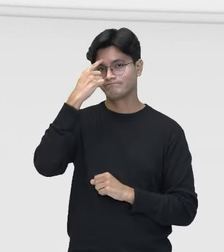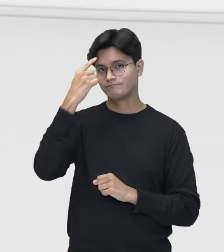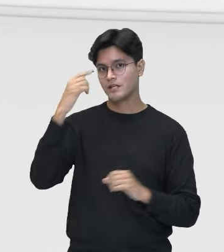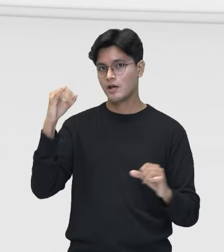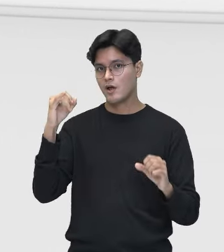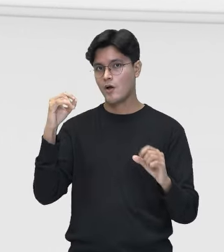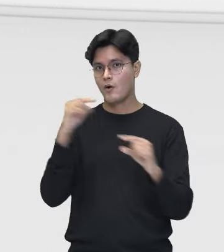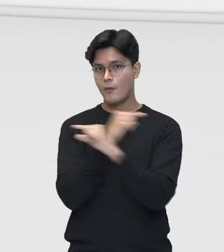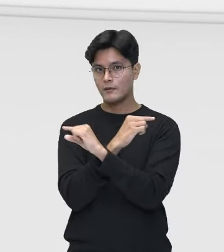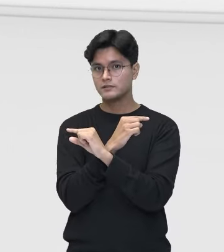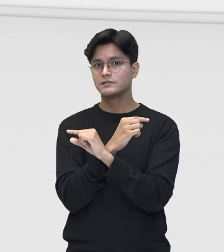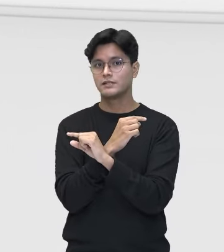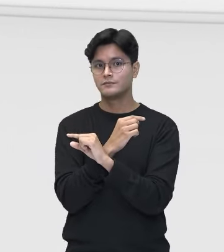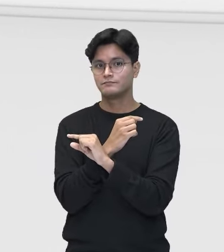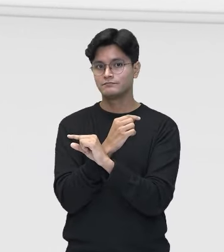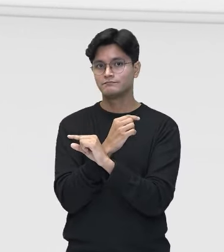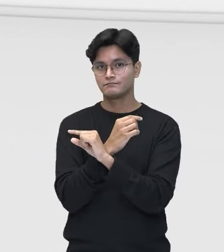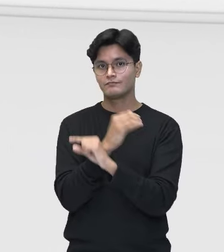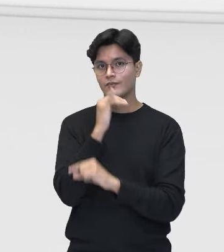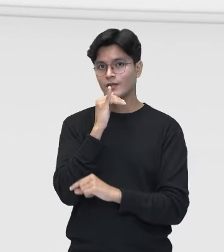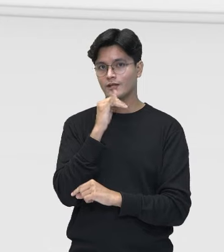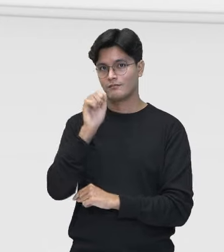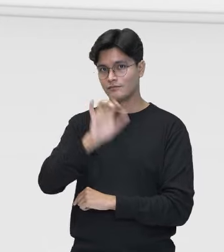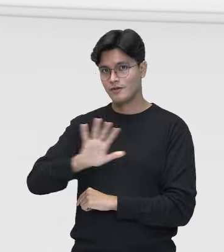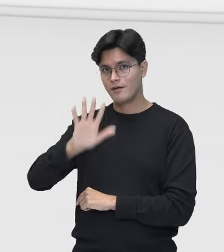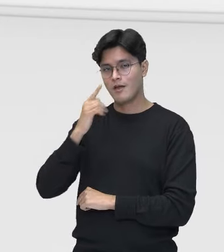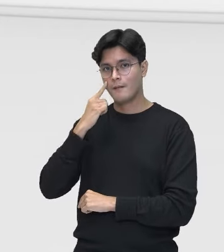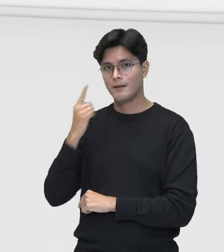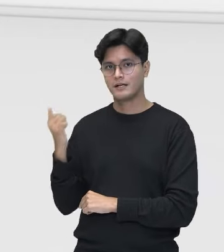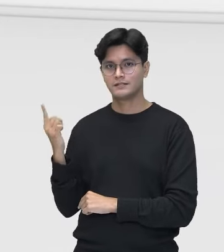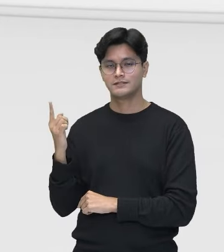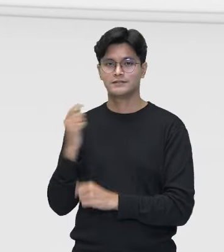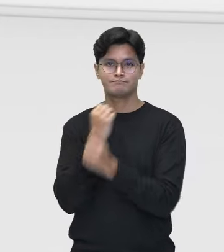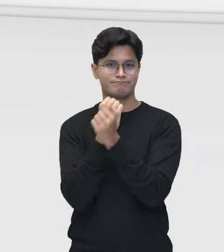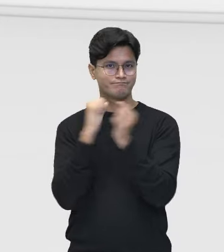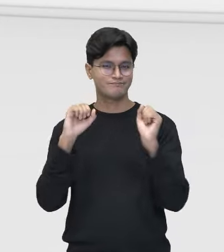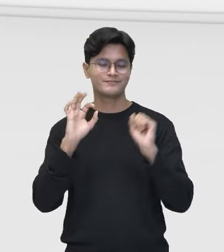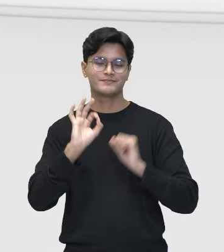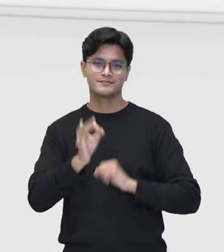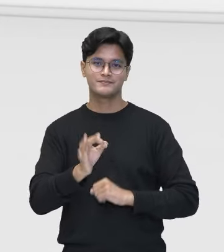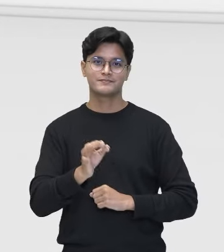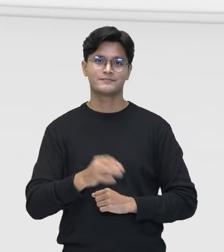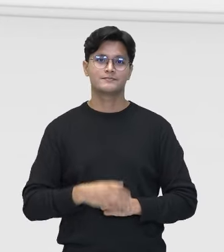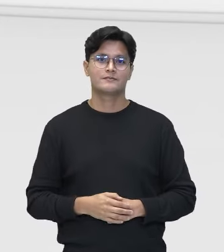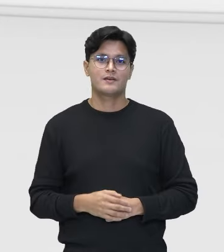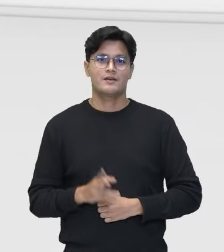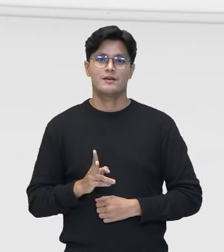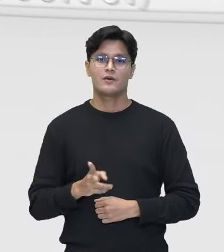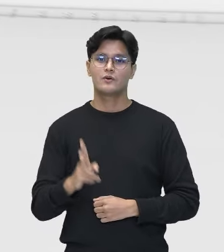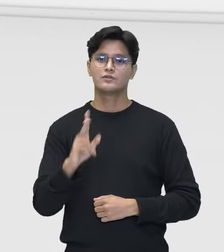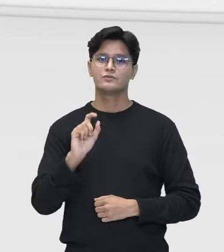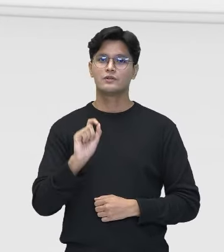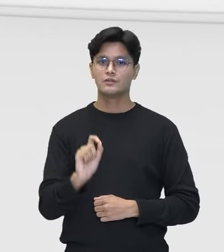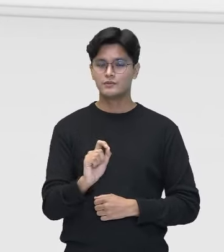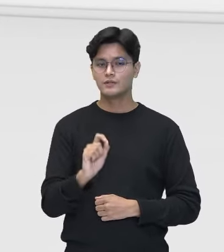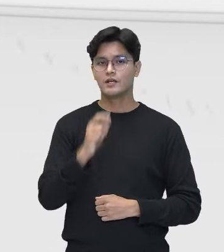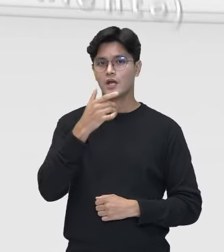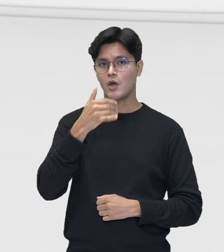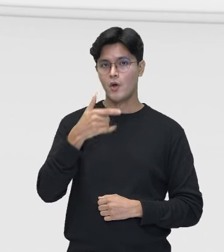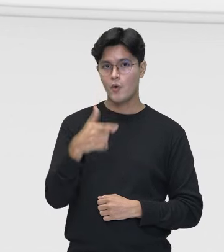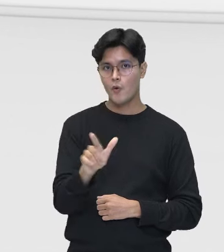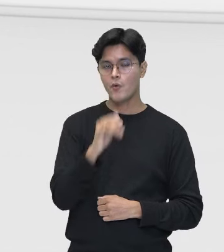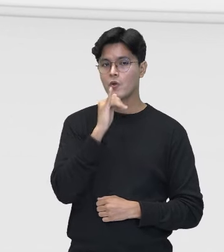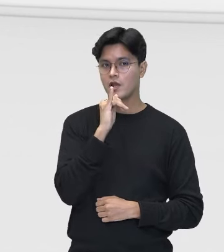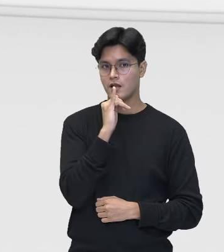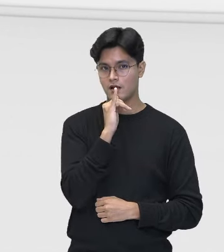aqui, olha a imagem. Difícil, né? Impossível, ok? Continuando um pouquinho mais, vamos ver aqui mais um outro exemplo, né?